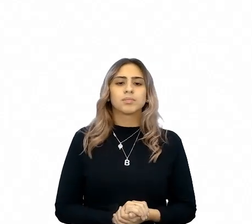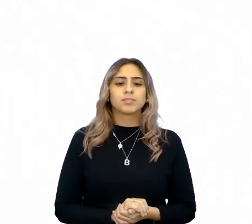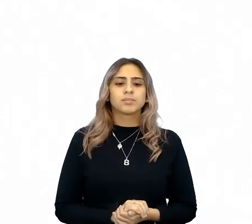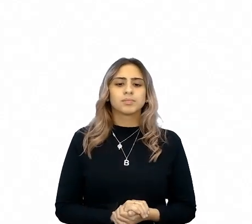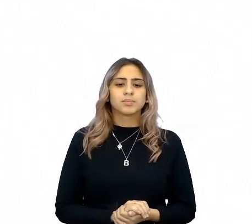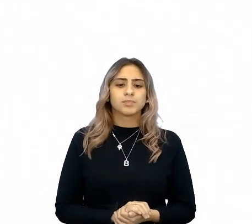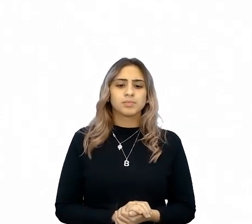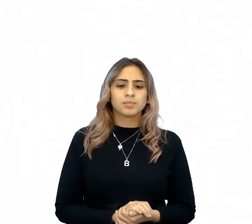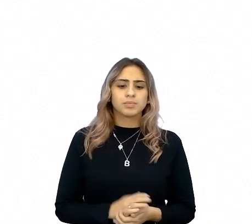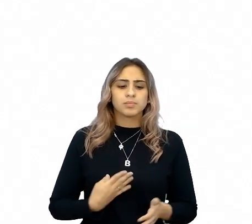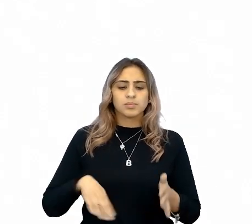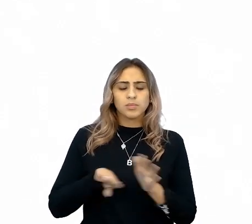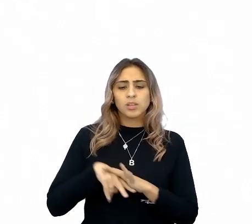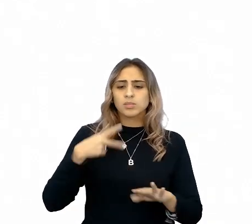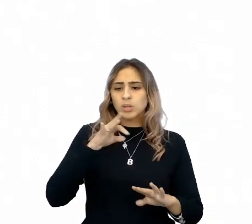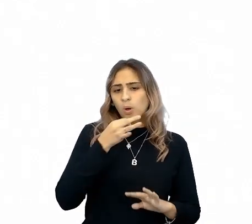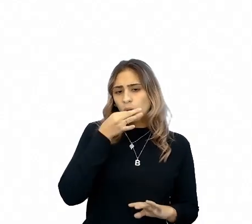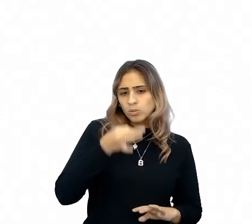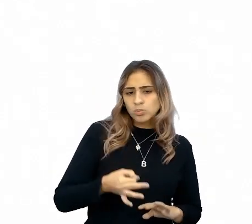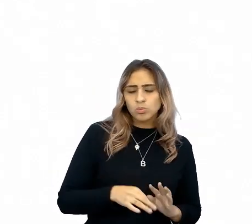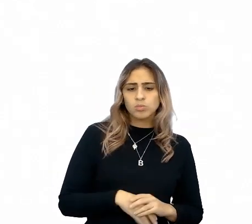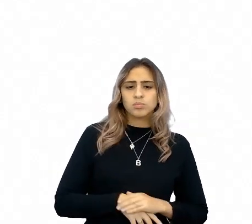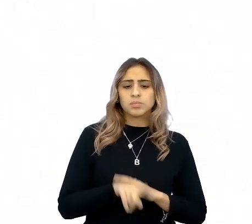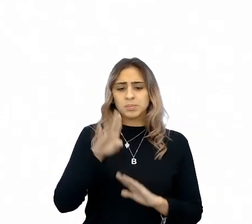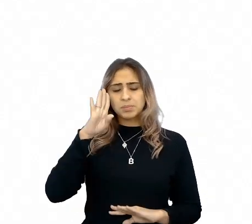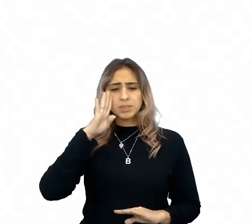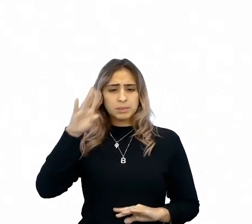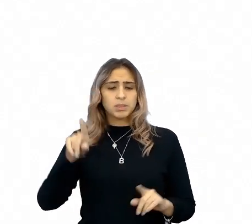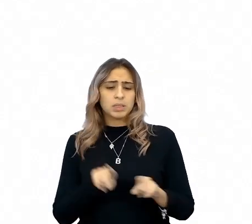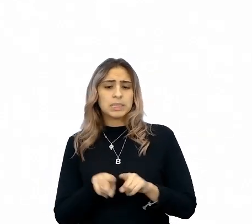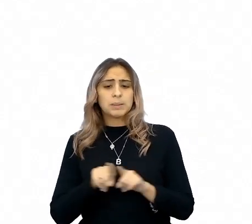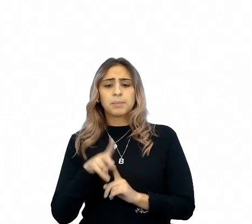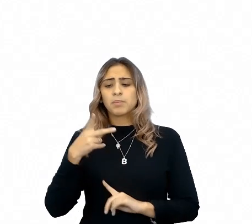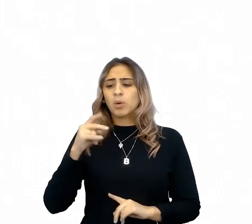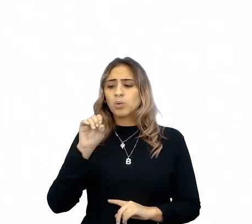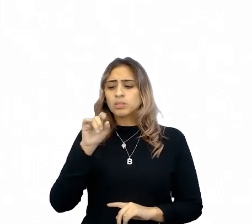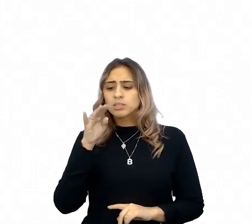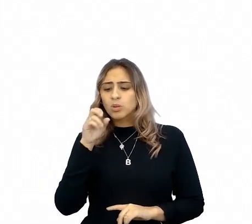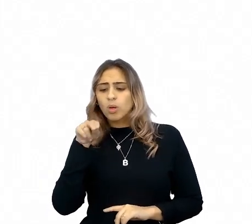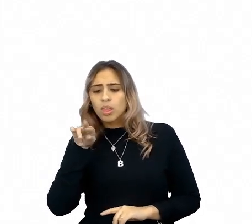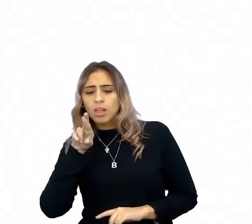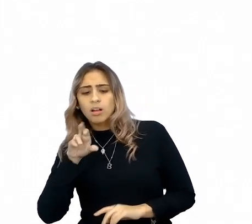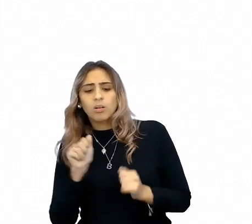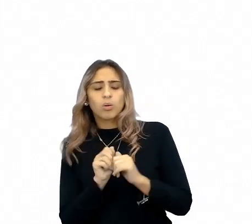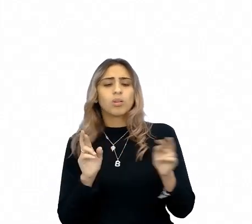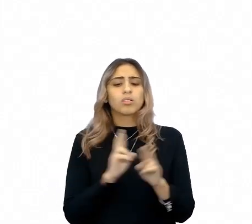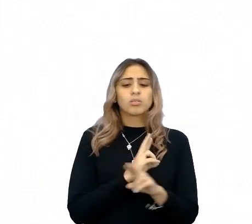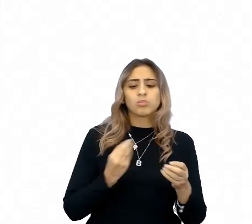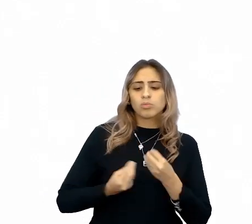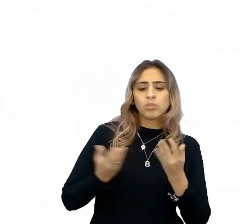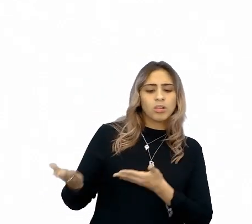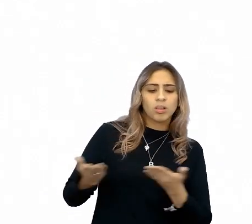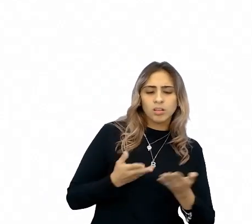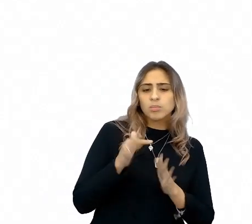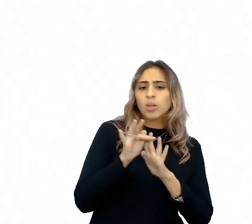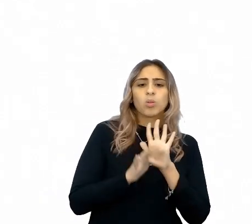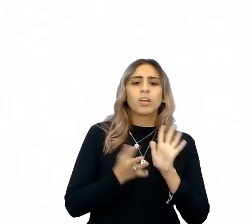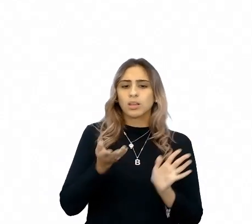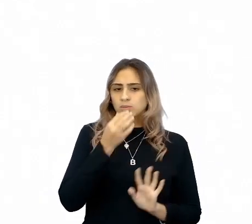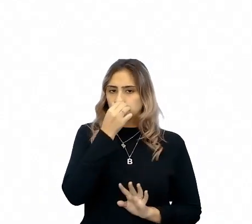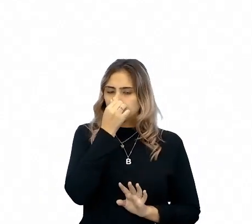chegar ao seu assunto e, principalmente, posicionar-se em relação ao que foi trazido pelo